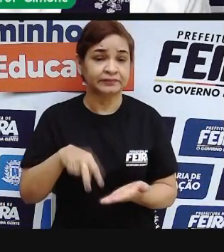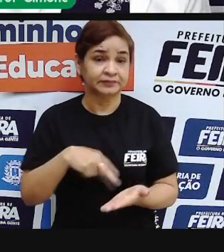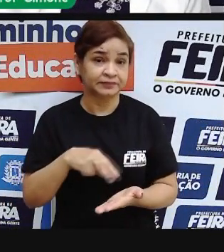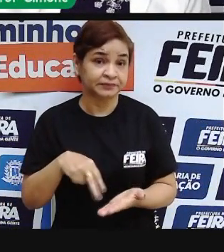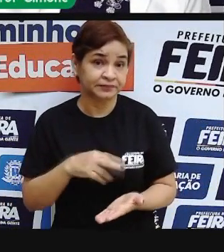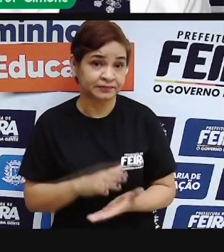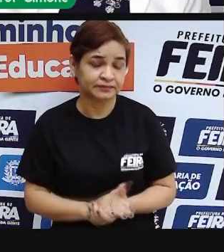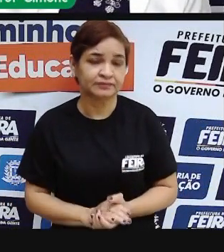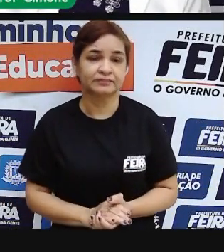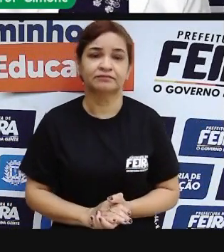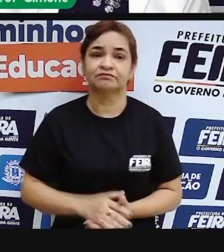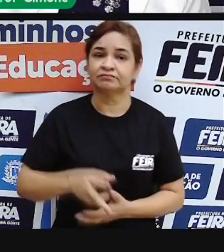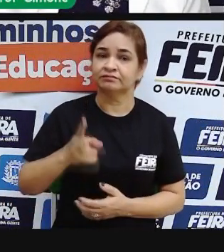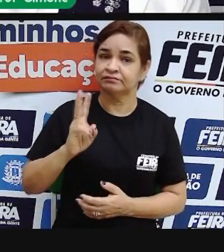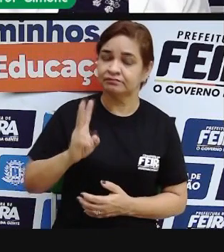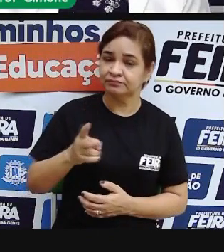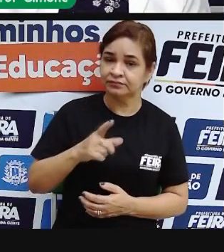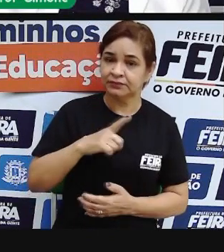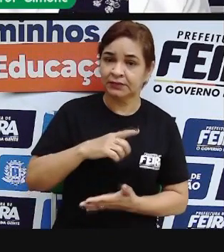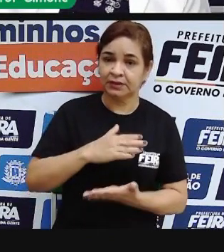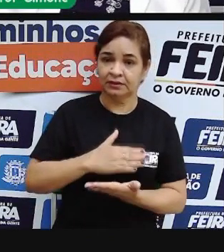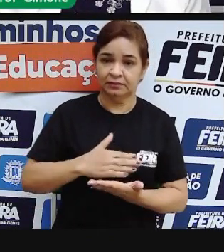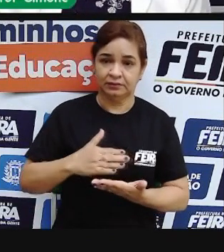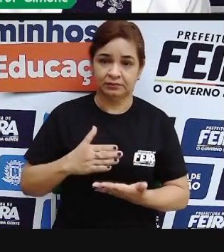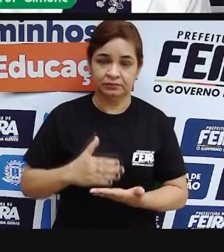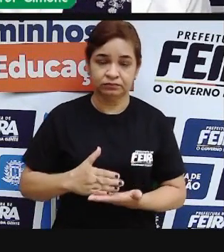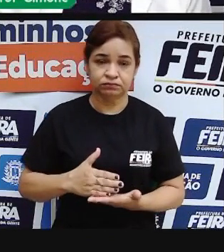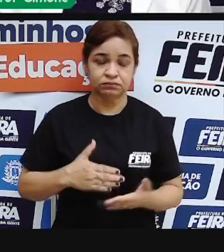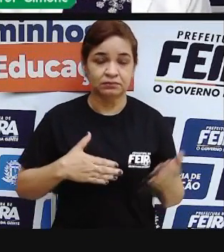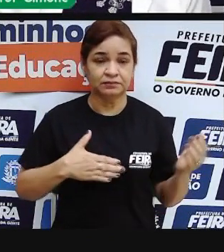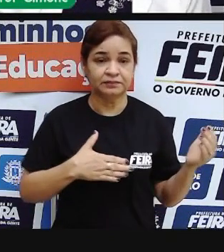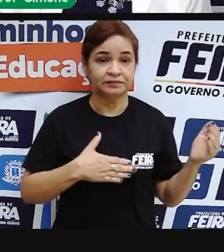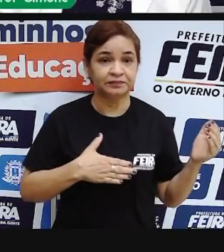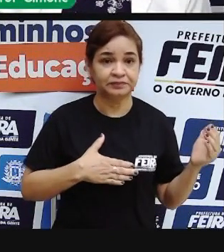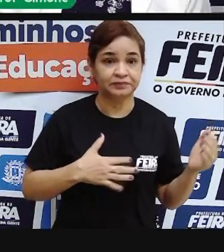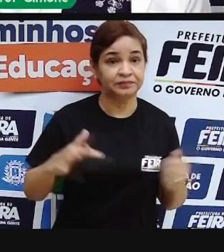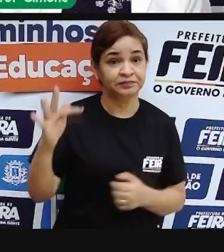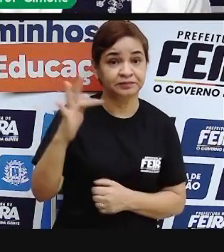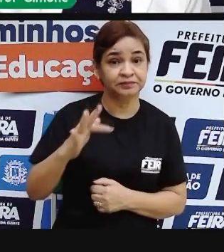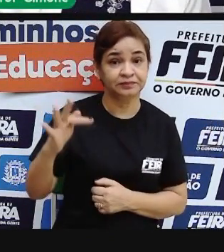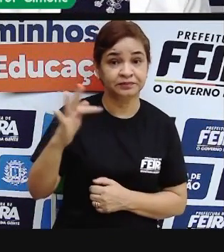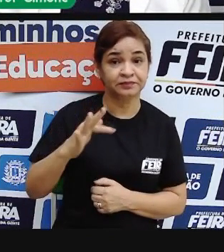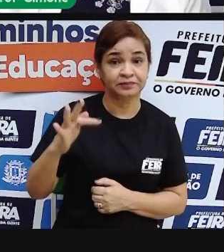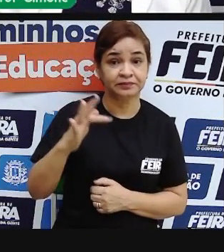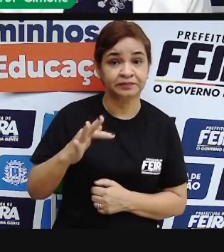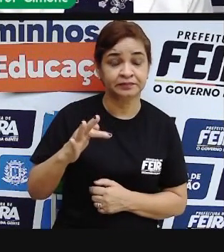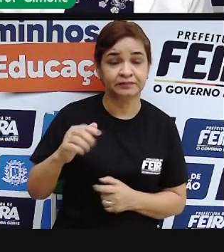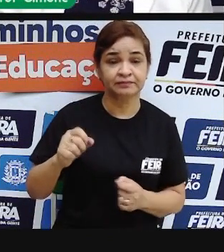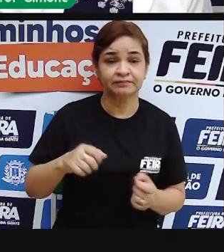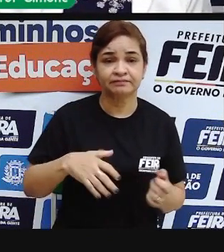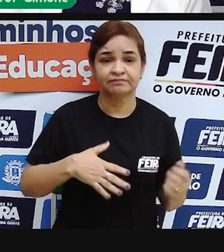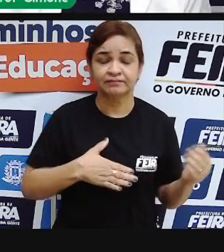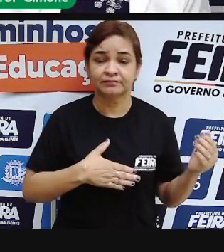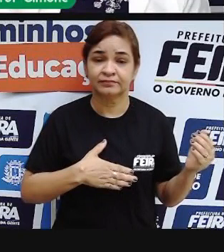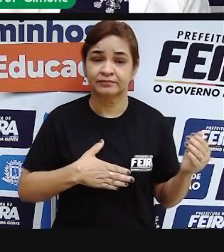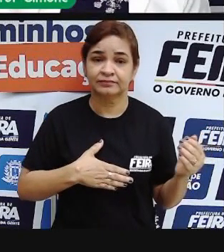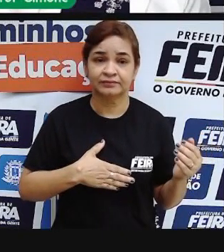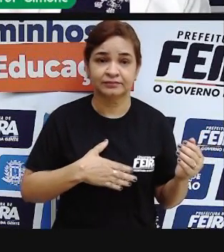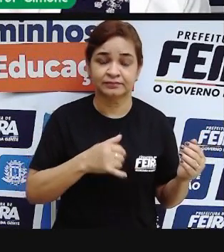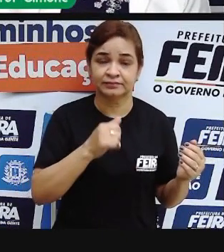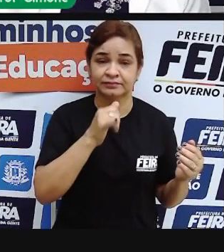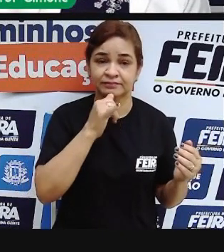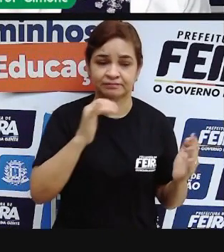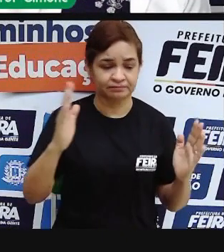festa. Ela tem origem nas danças de salão na França e consiste numa bailada de casais caracterizados